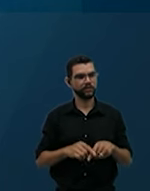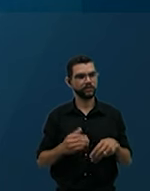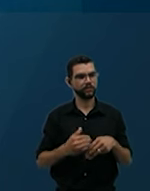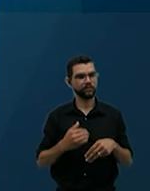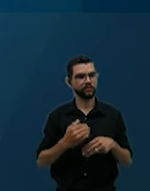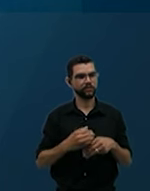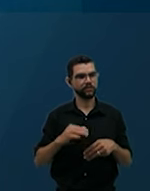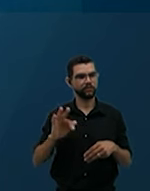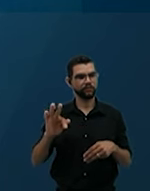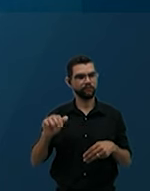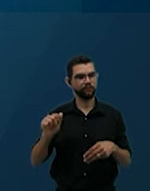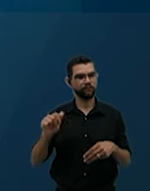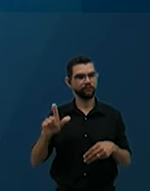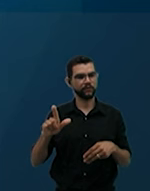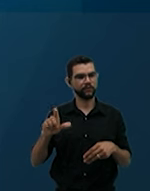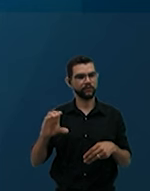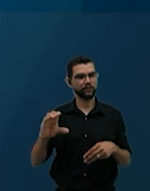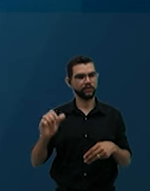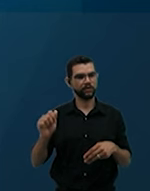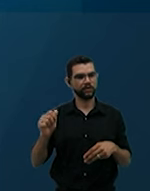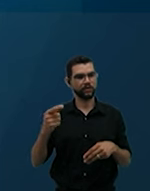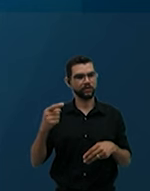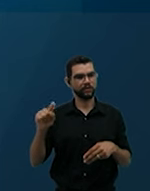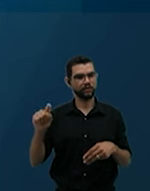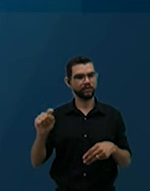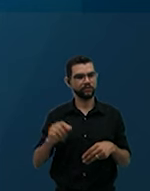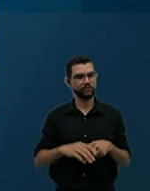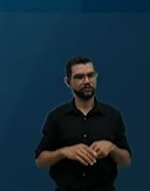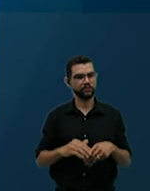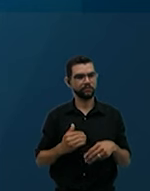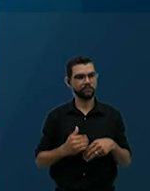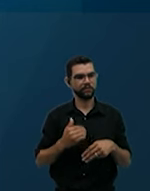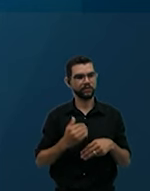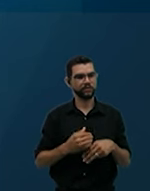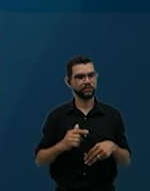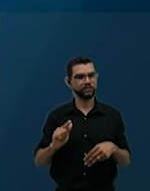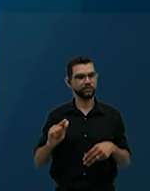ministro Og Fernandes, ministro Gurgel de Faria,